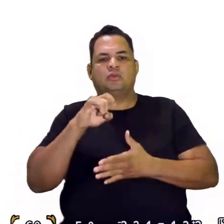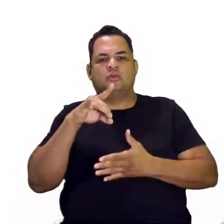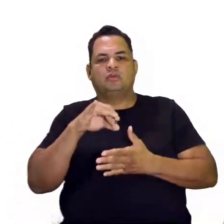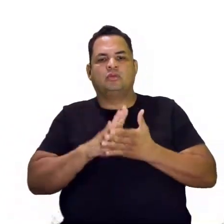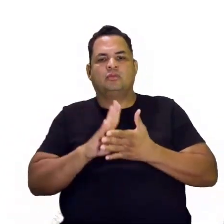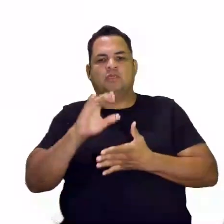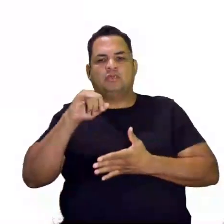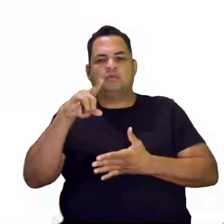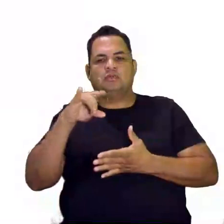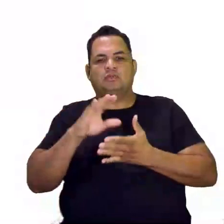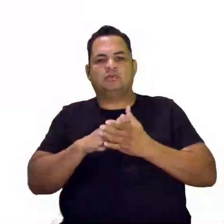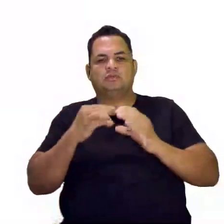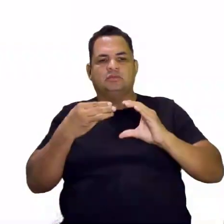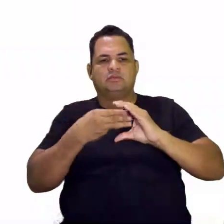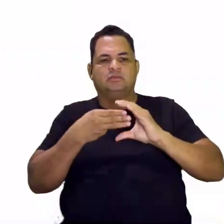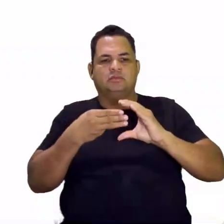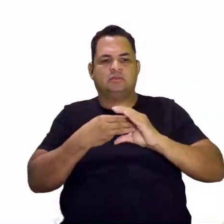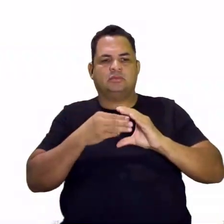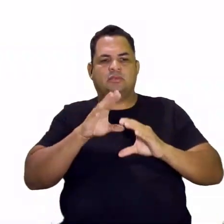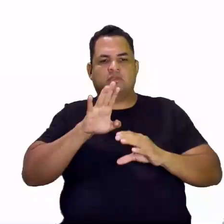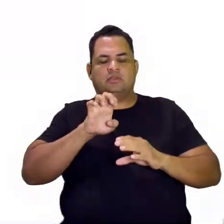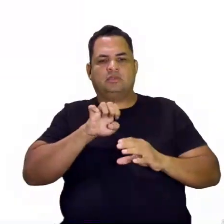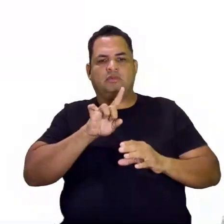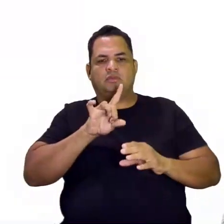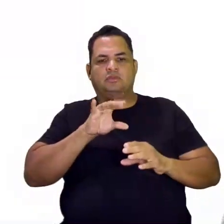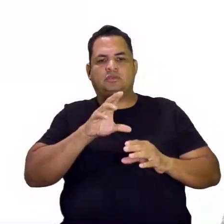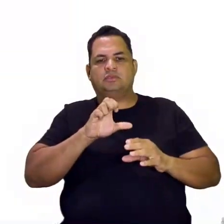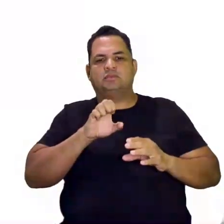cloroplastos e mitocôndrias das células